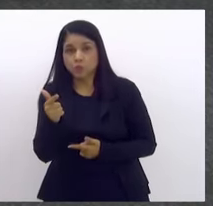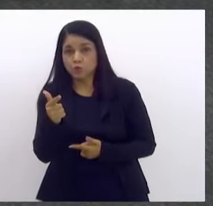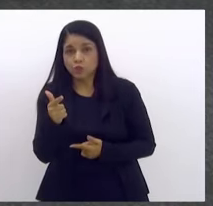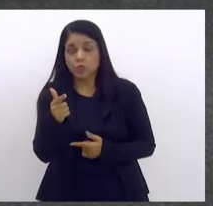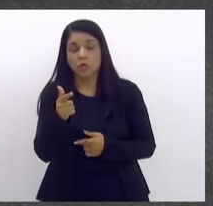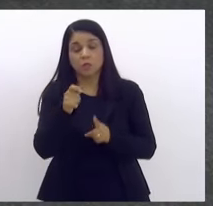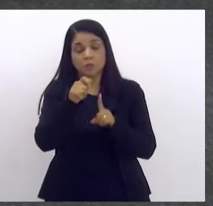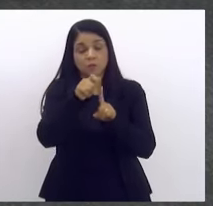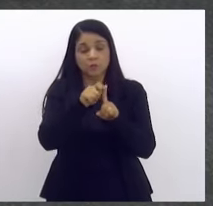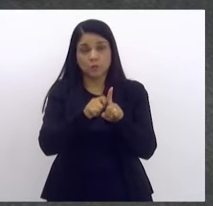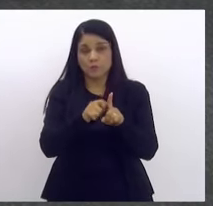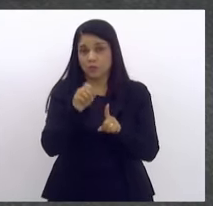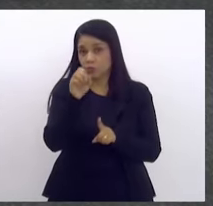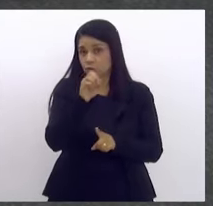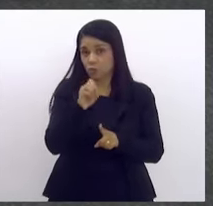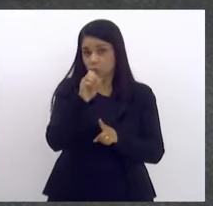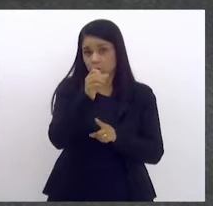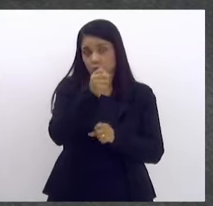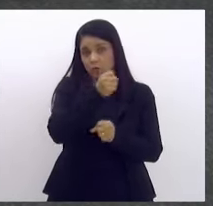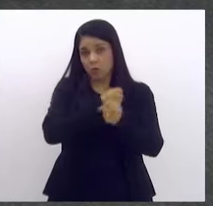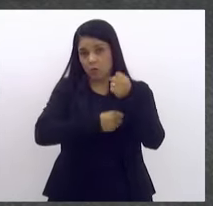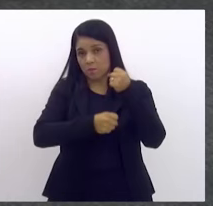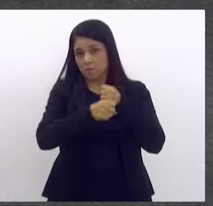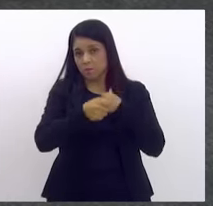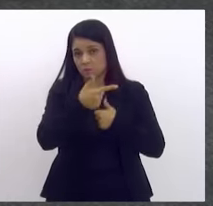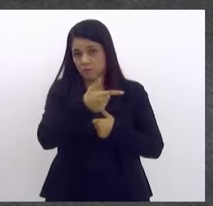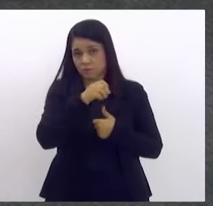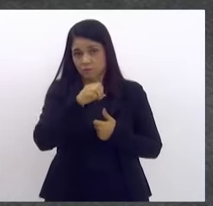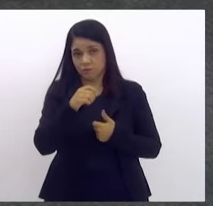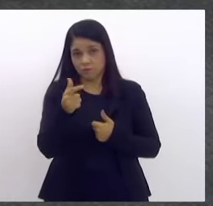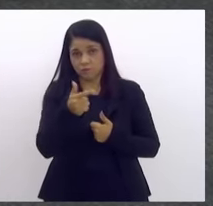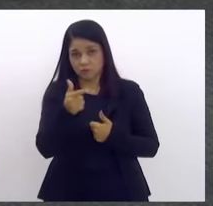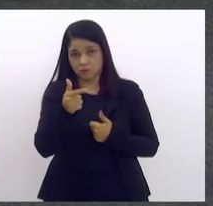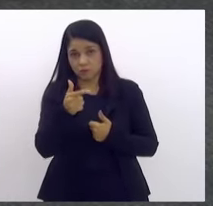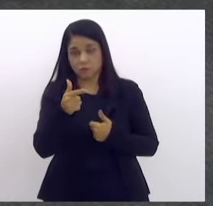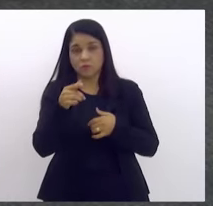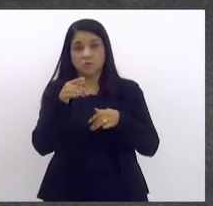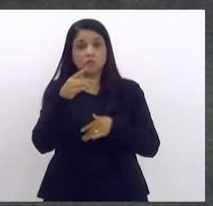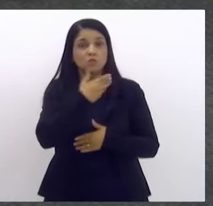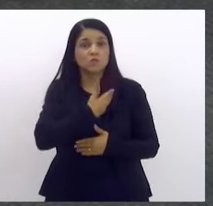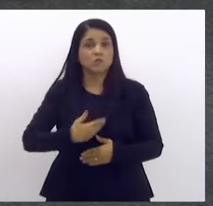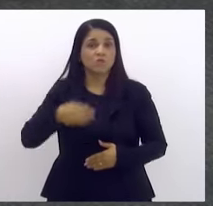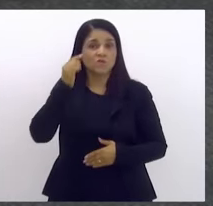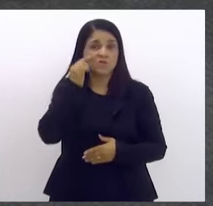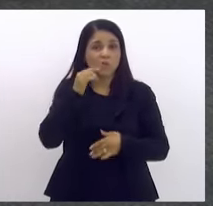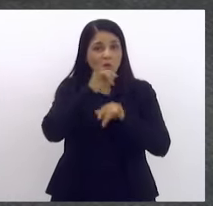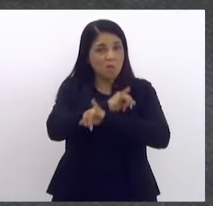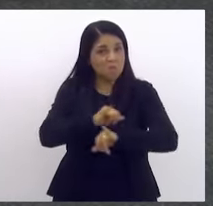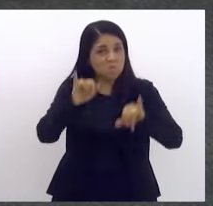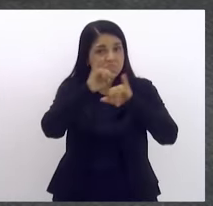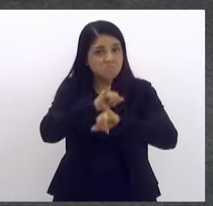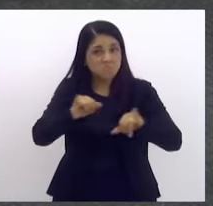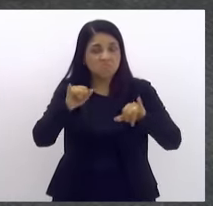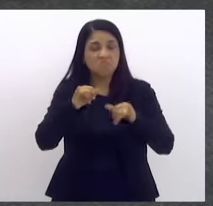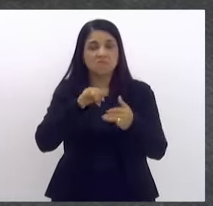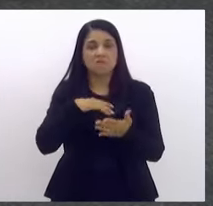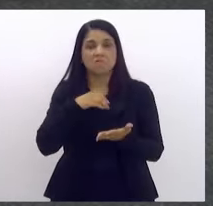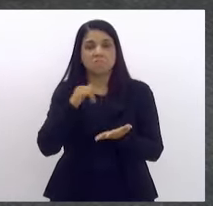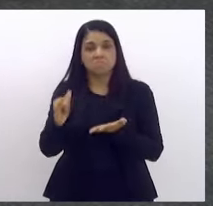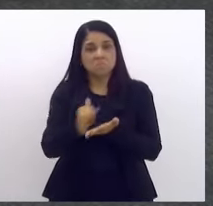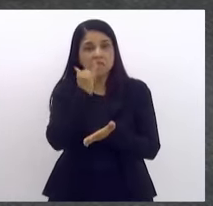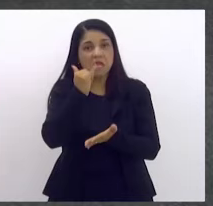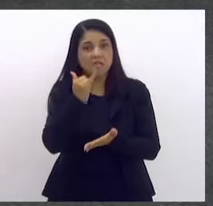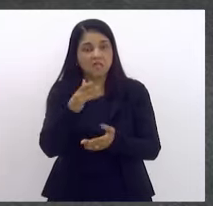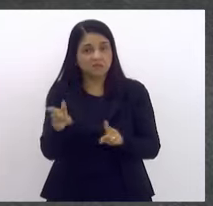de 2022, quando o governador fez uma propaganda enganosa e venceu no primeiro turno, e